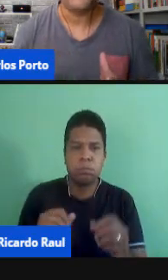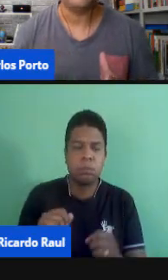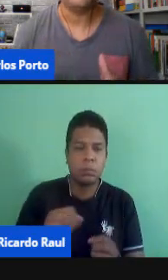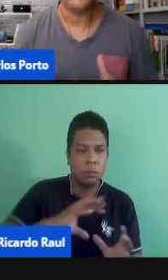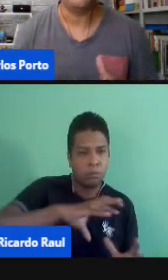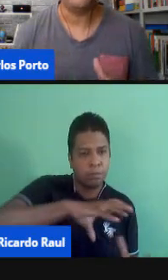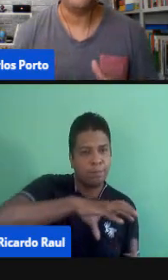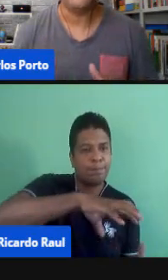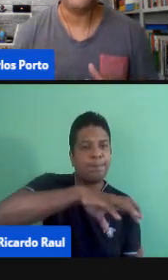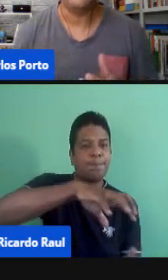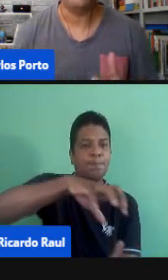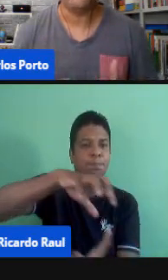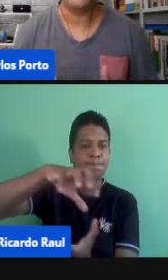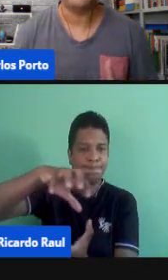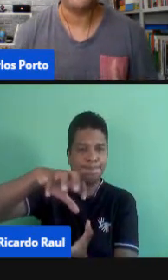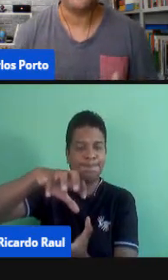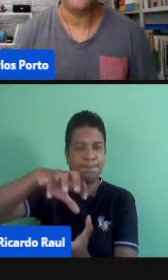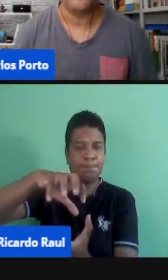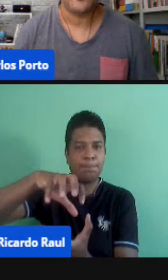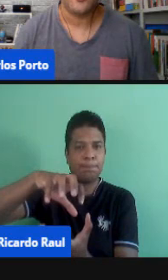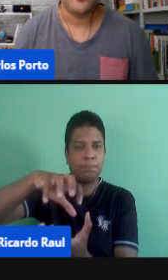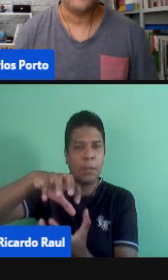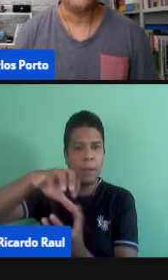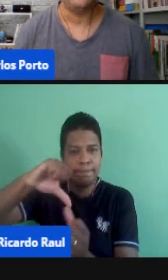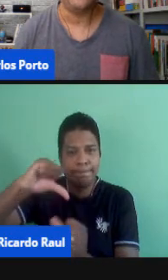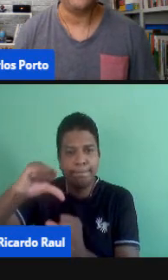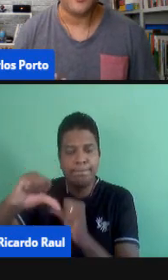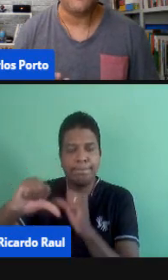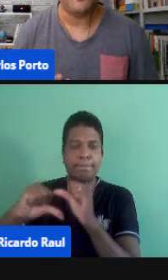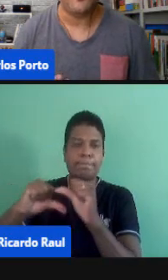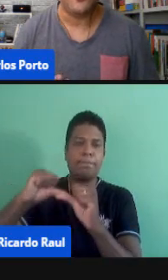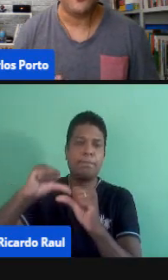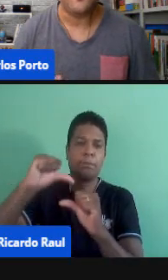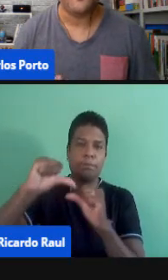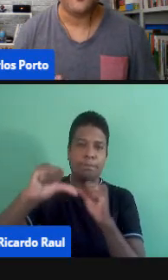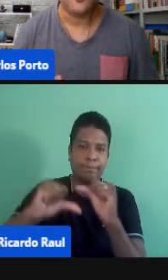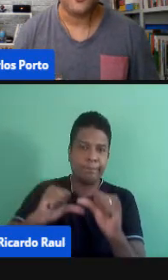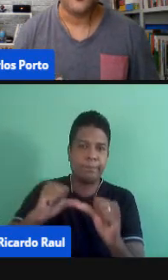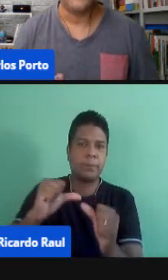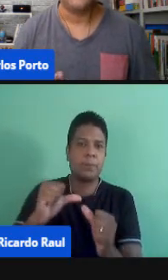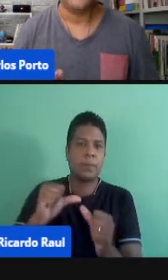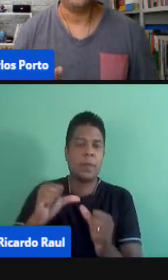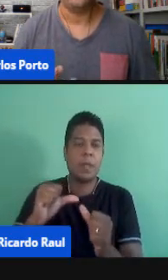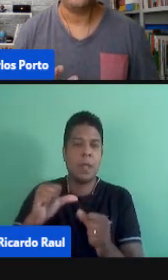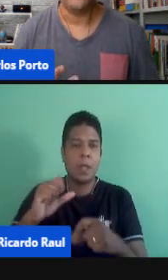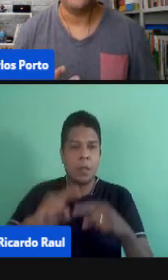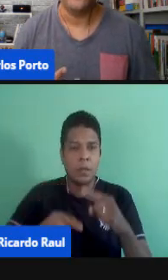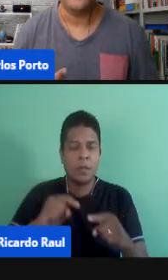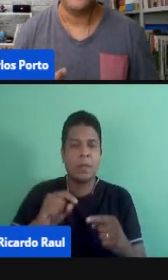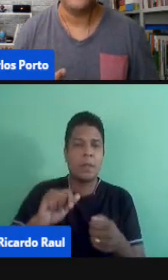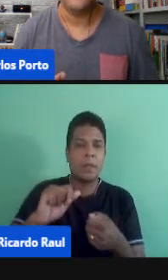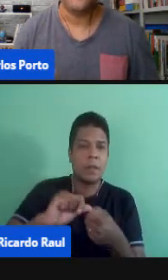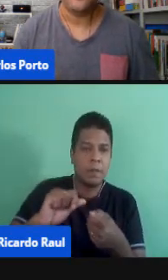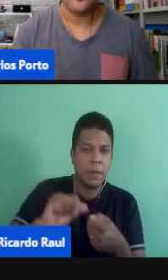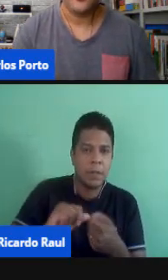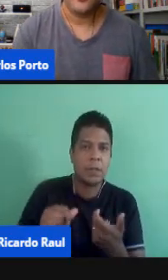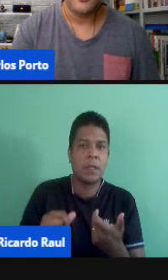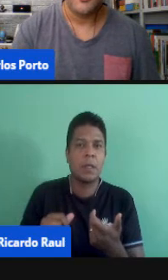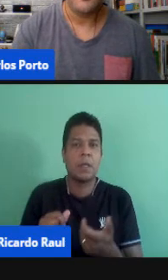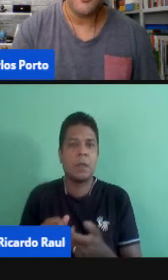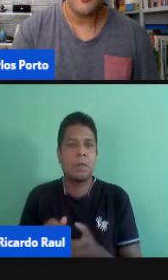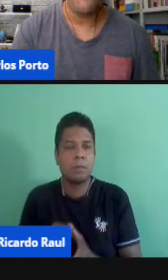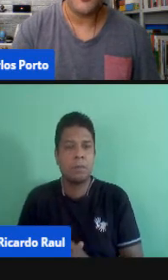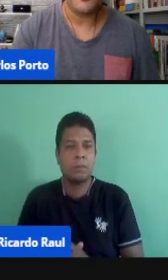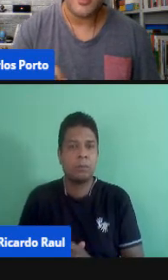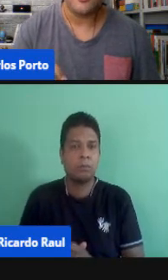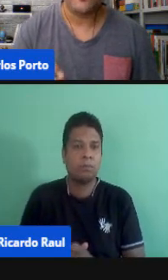tem passado por uma transformação nos seus hábitos, nas suas condutas,